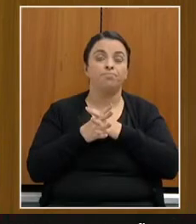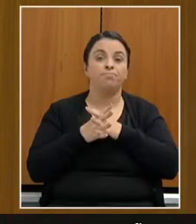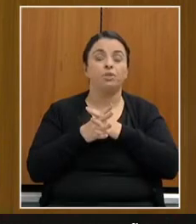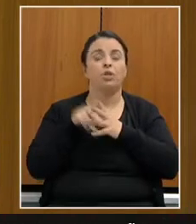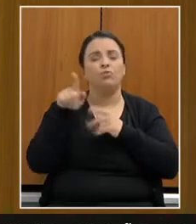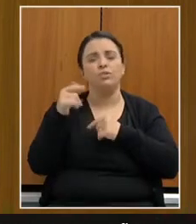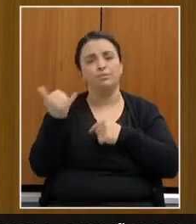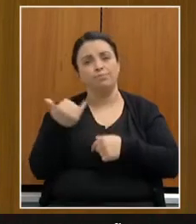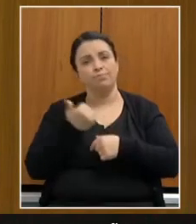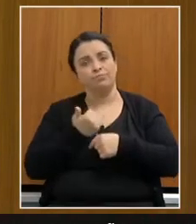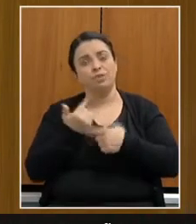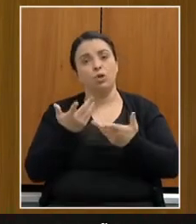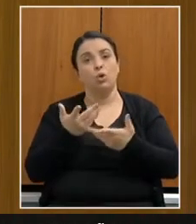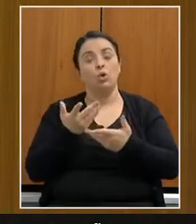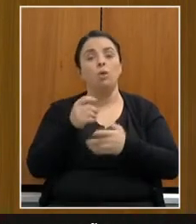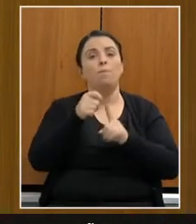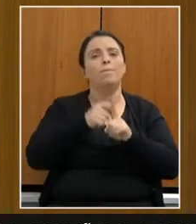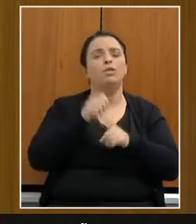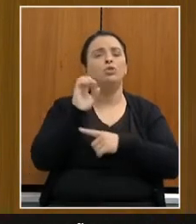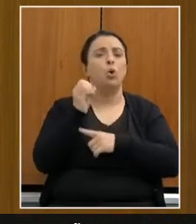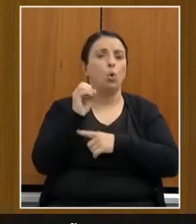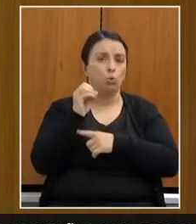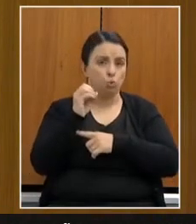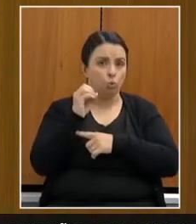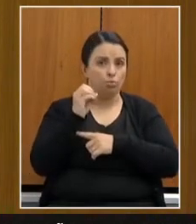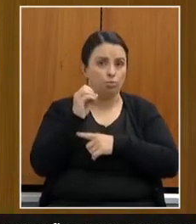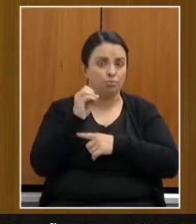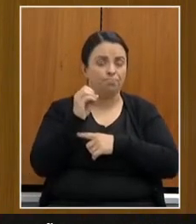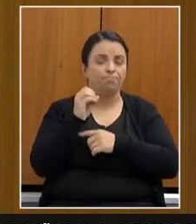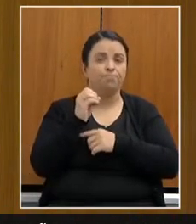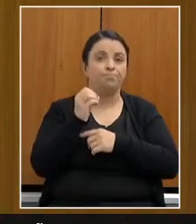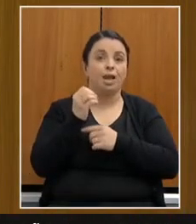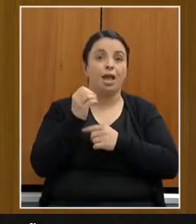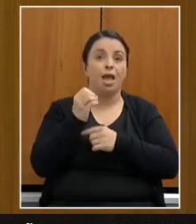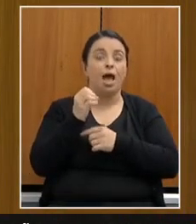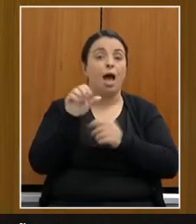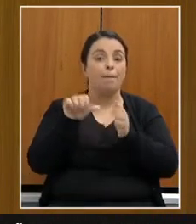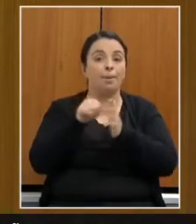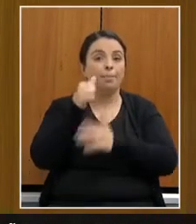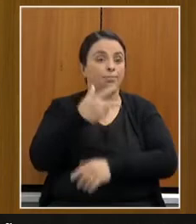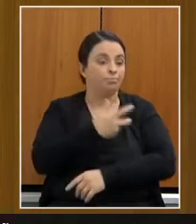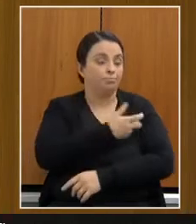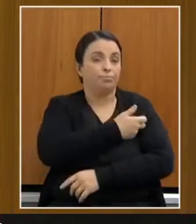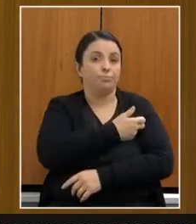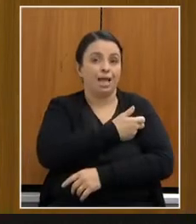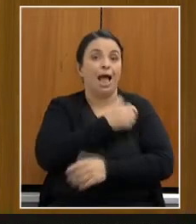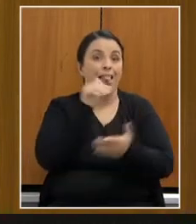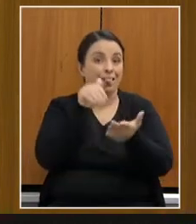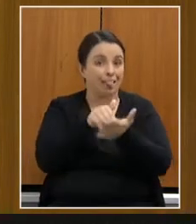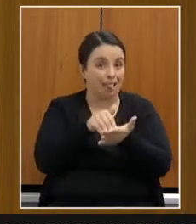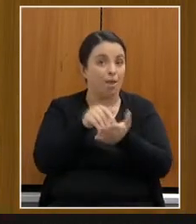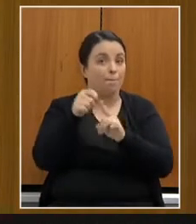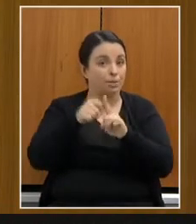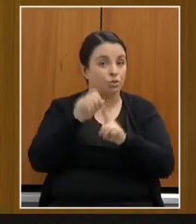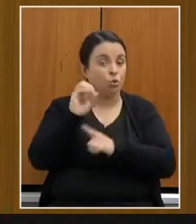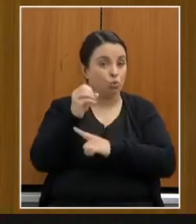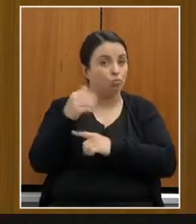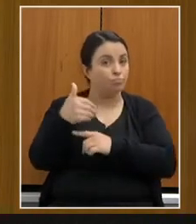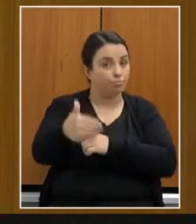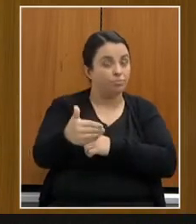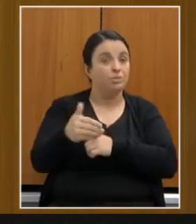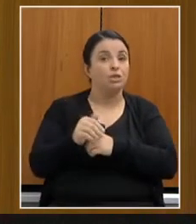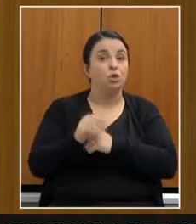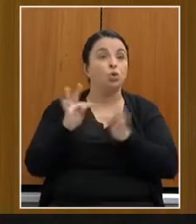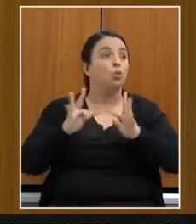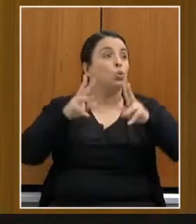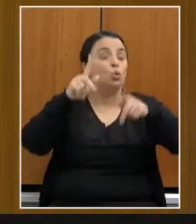nos disse que em outubro a primeira dose toda a população a perspectiva é que será vacinada